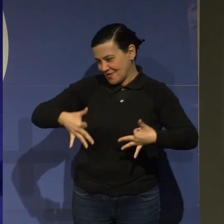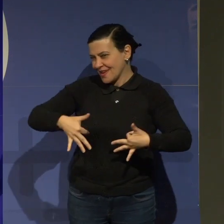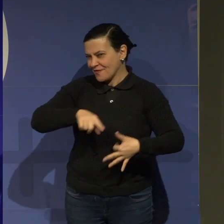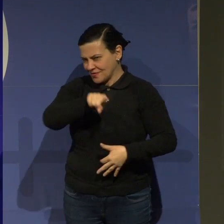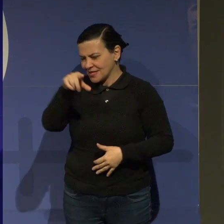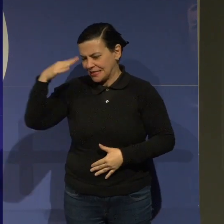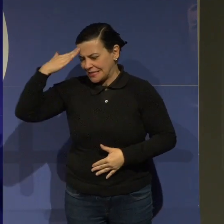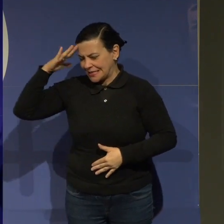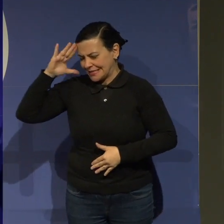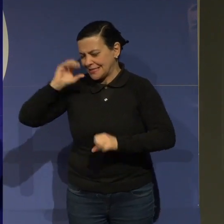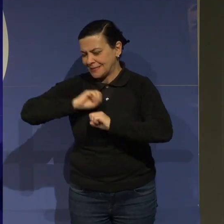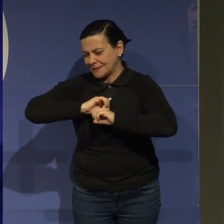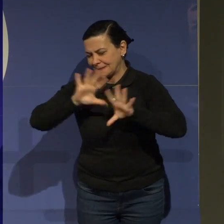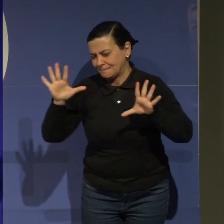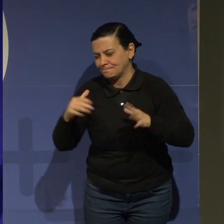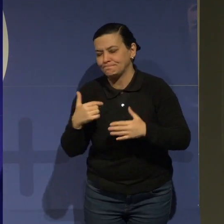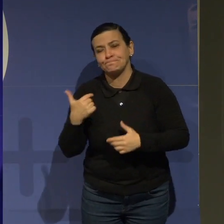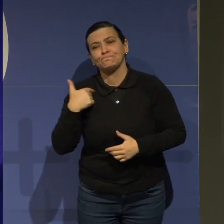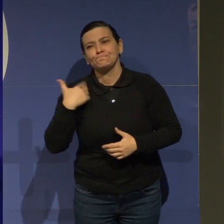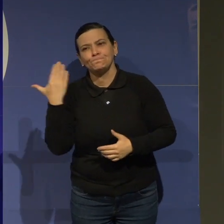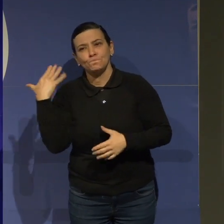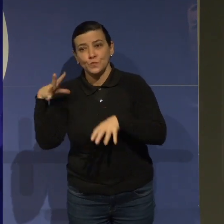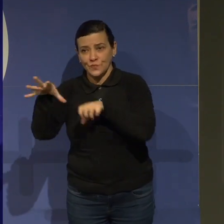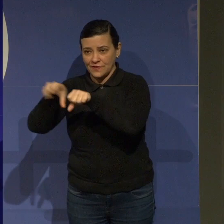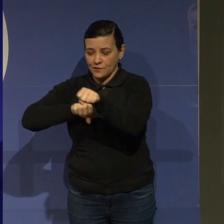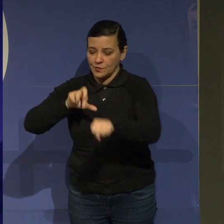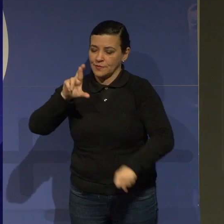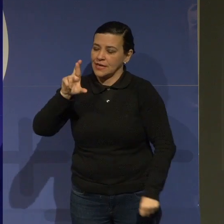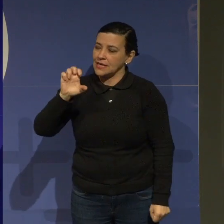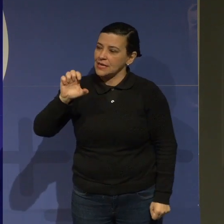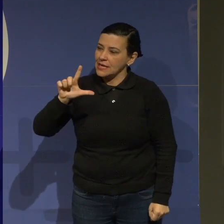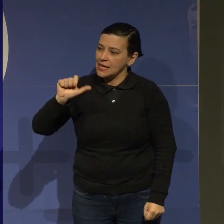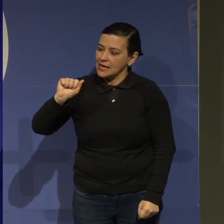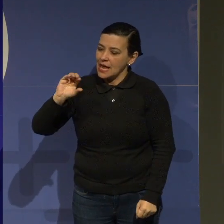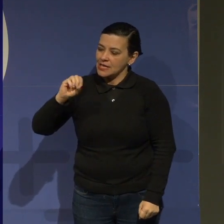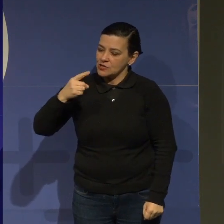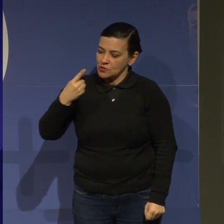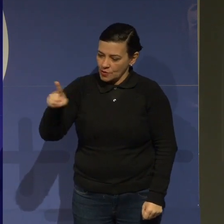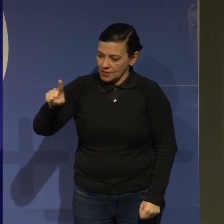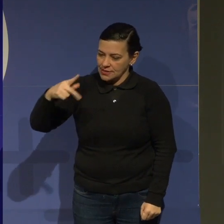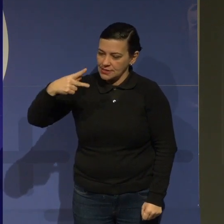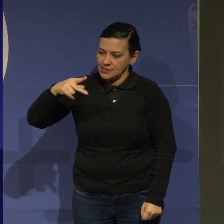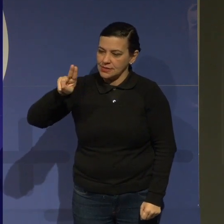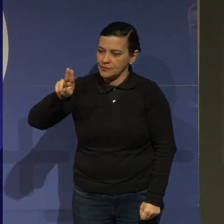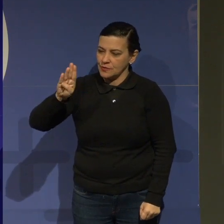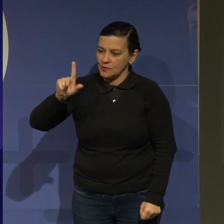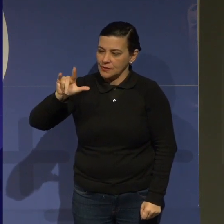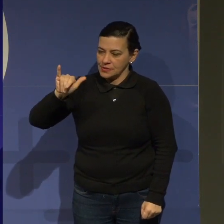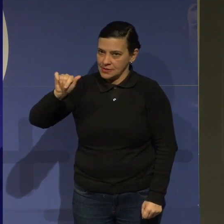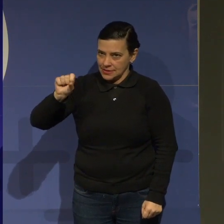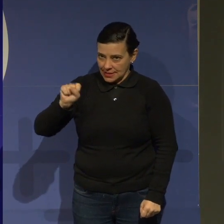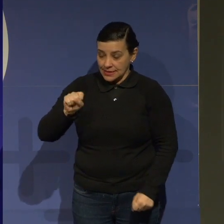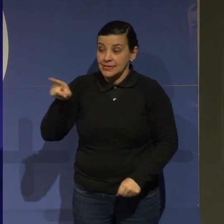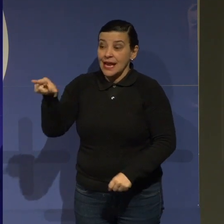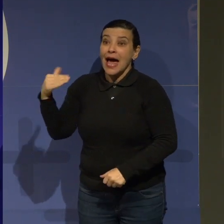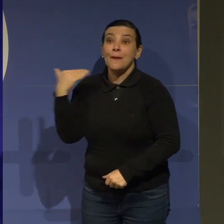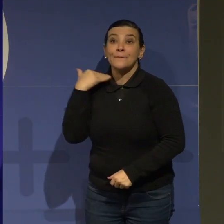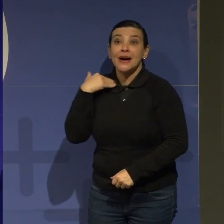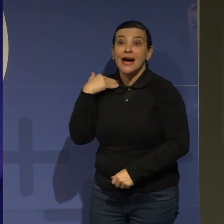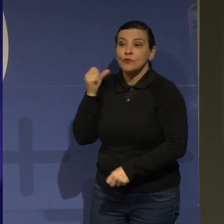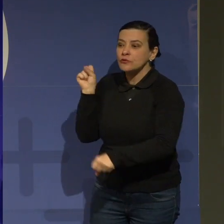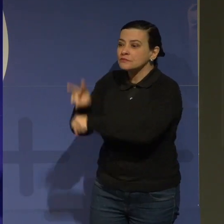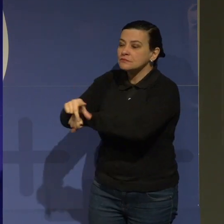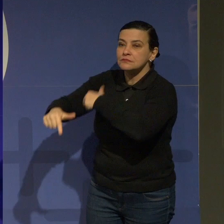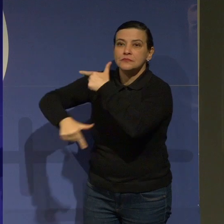sentido. Eu me formei em Relações Públicas, comecei a atuar dentro de um banco e vivi a minha vida